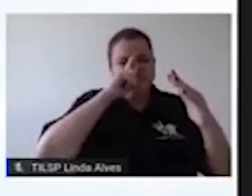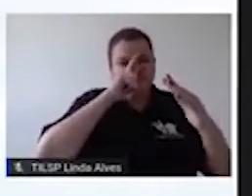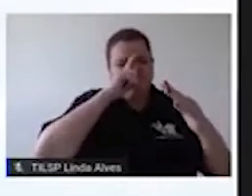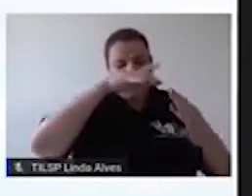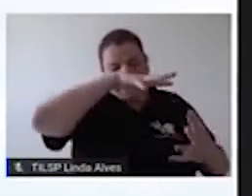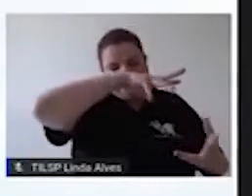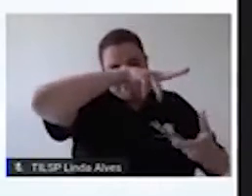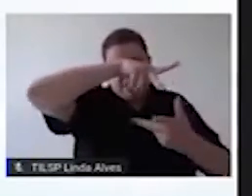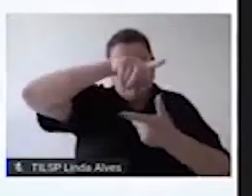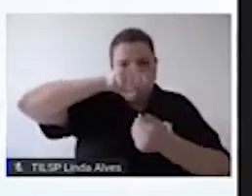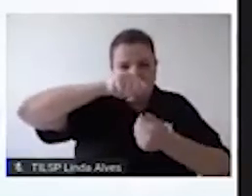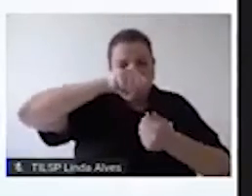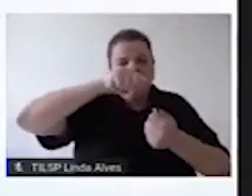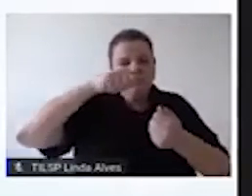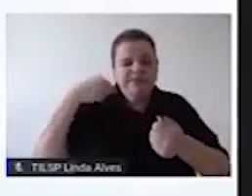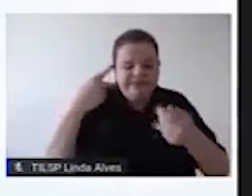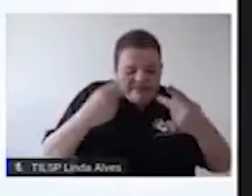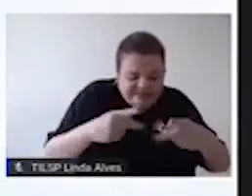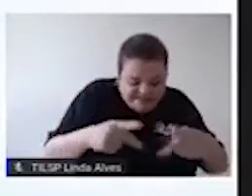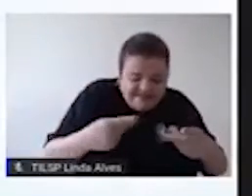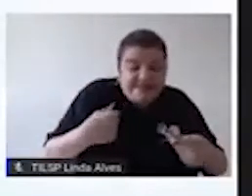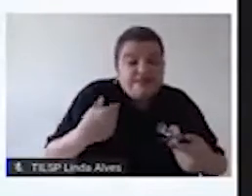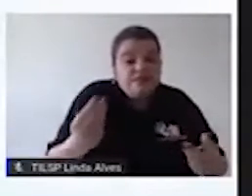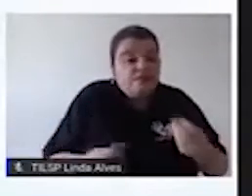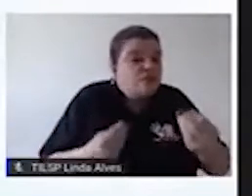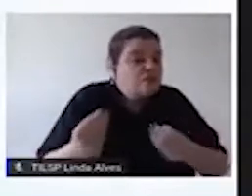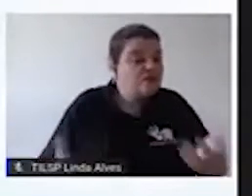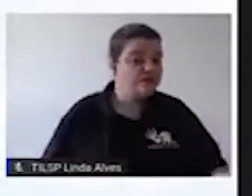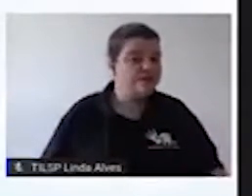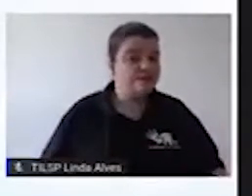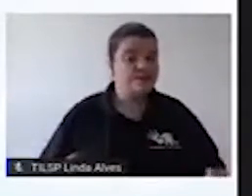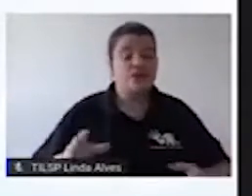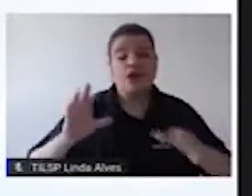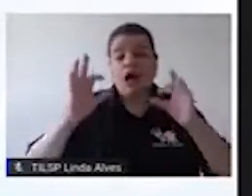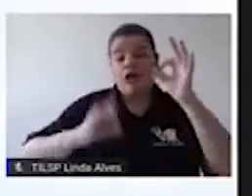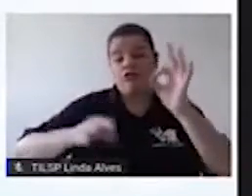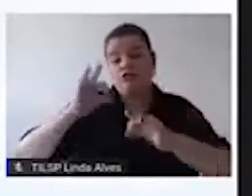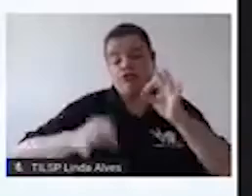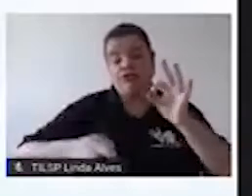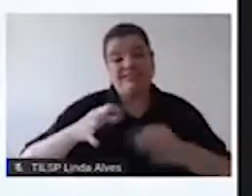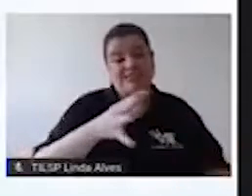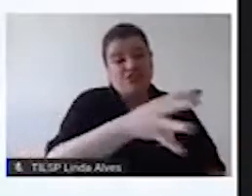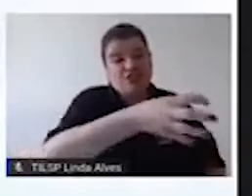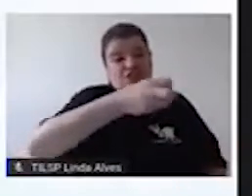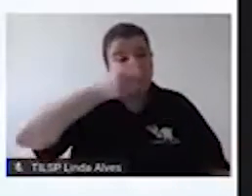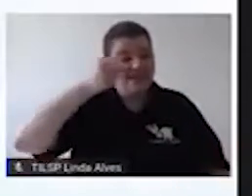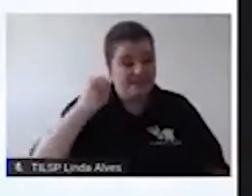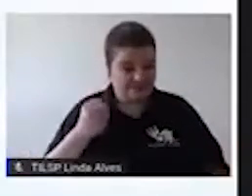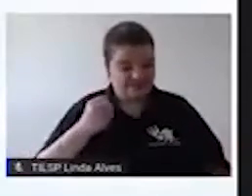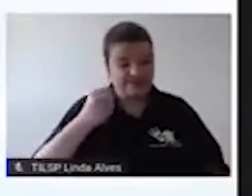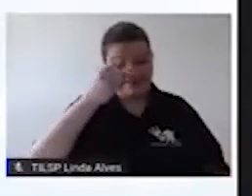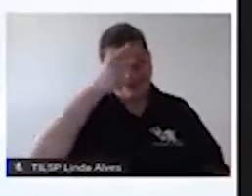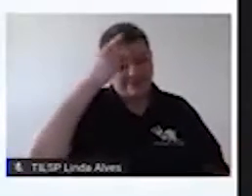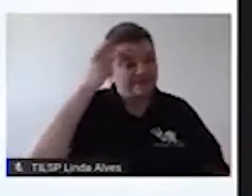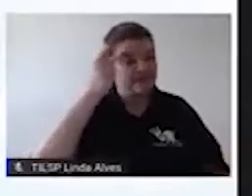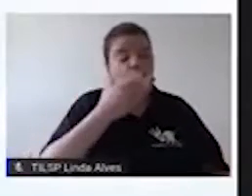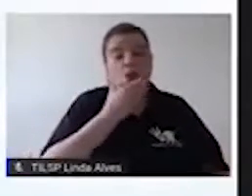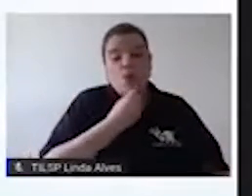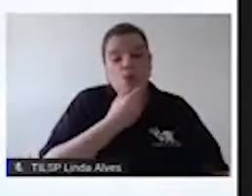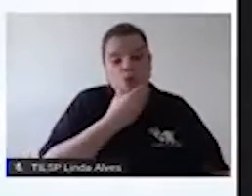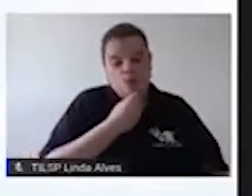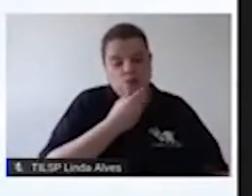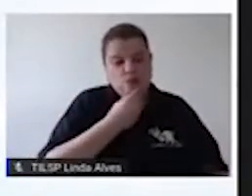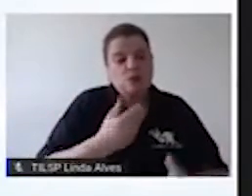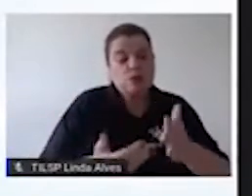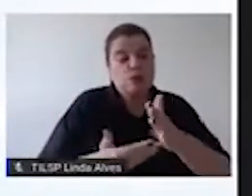estar, né? Ou então, a justiça, nesse caso, tem que tirar o agressor daquele